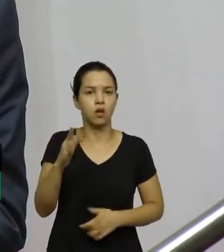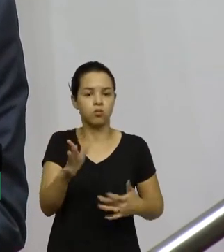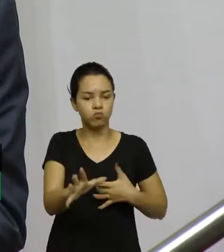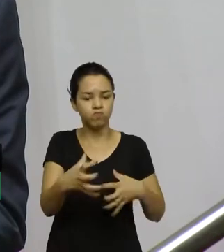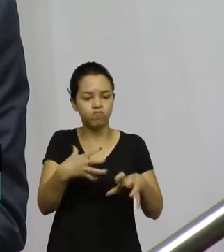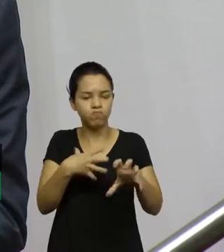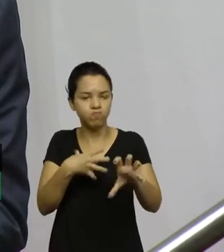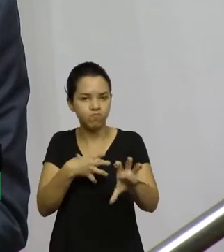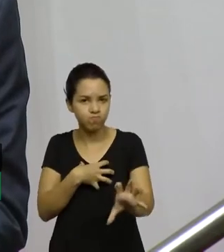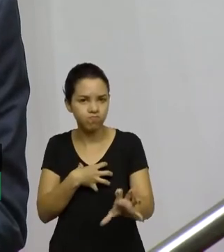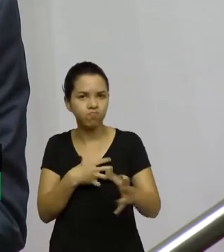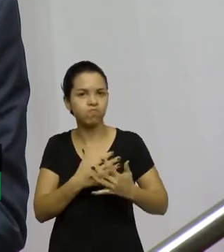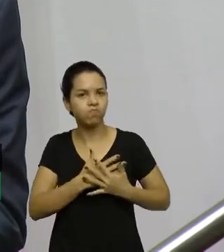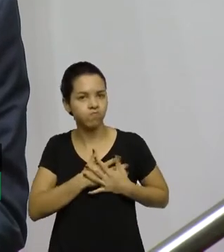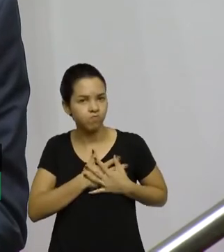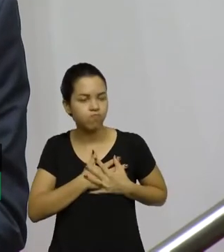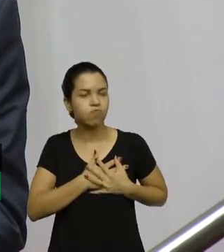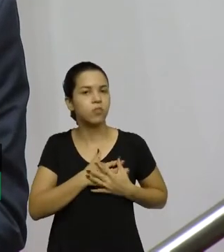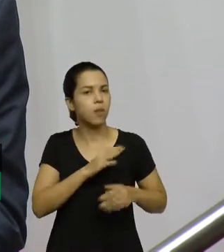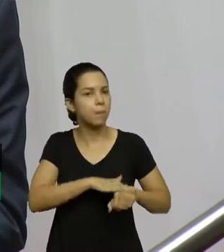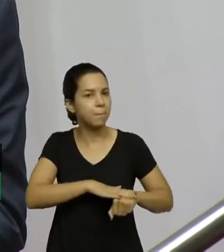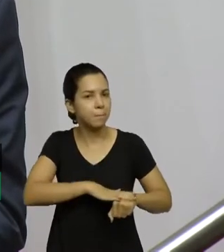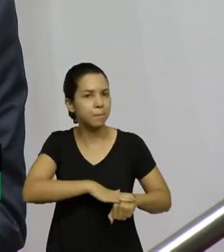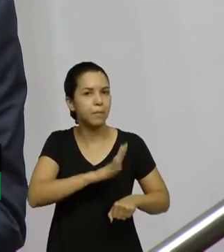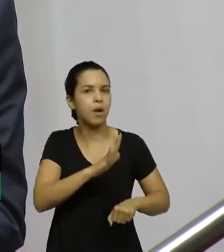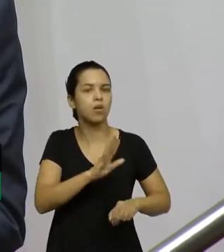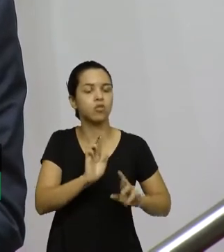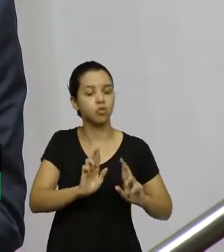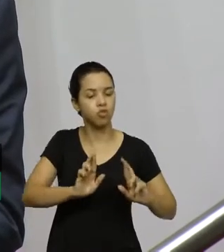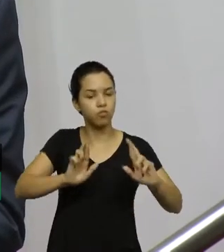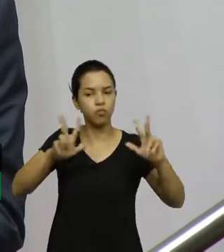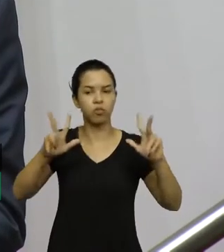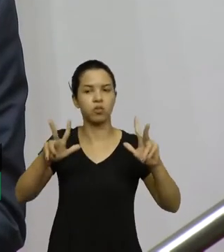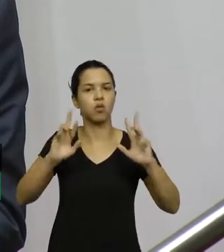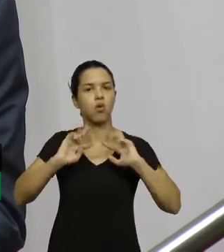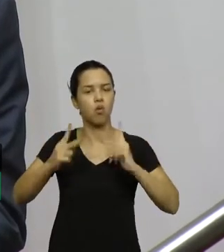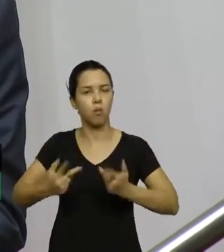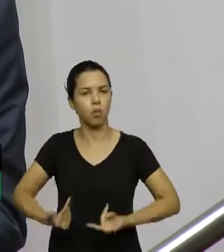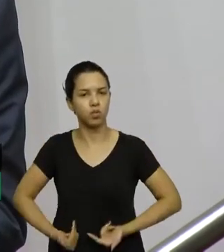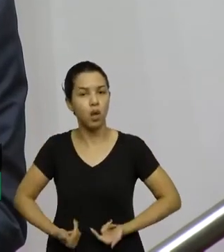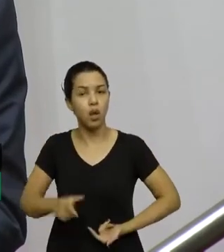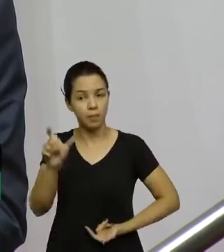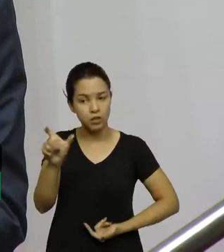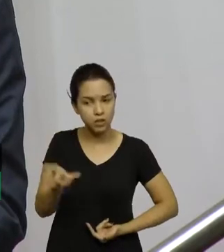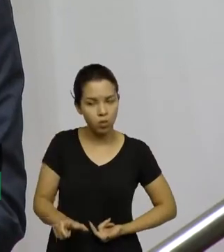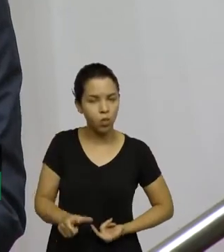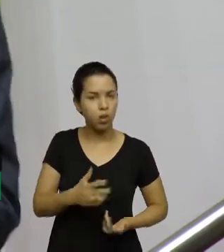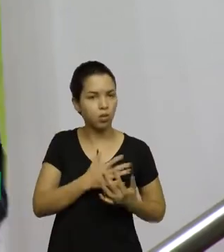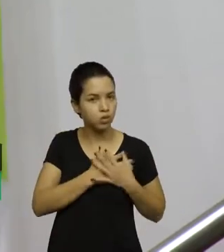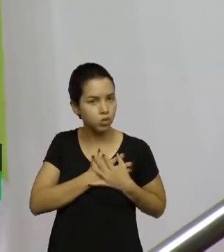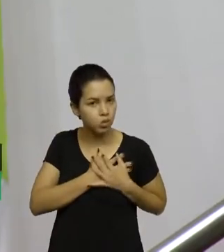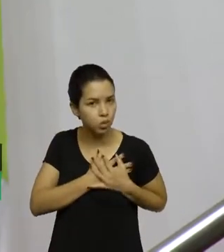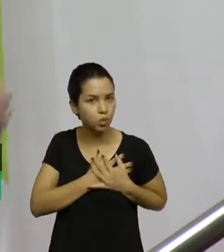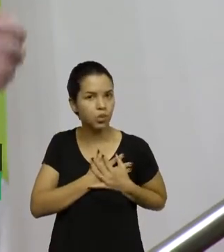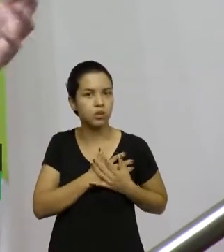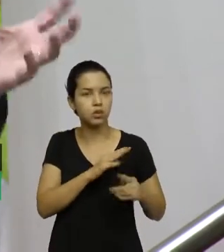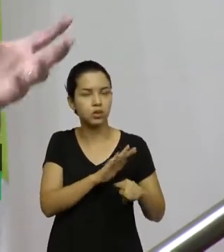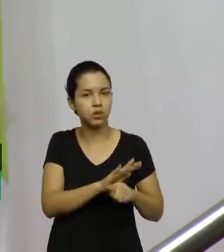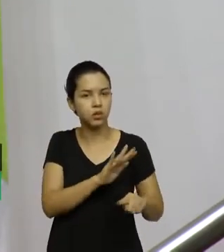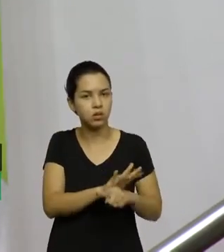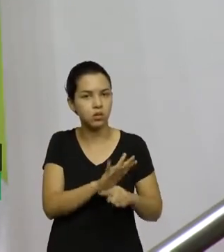uma das coisas que mais distingue o ser humano. Quando a pessoa é solidária, quando a pessoa tem o que a gente